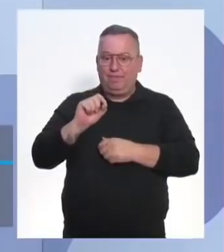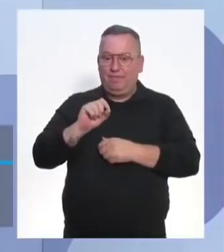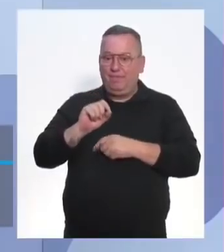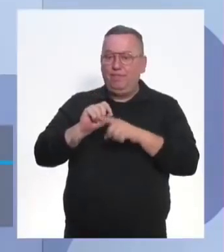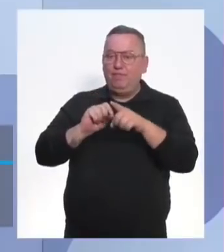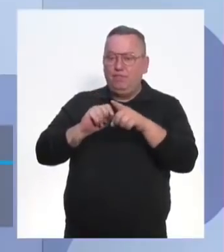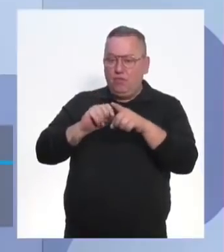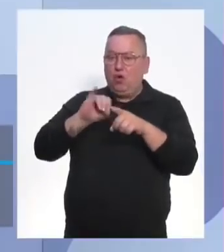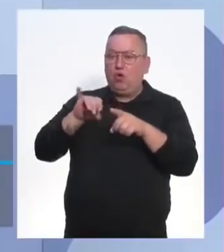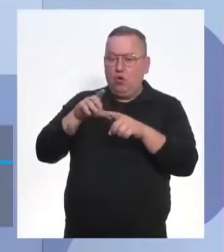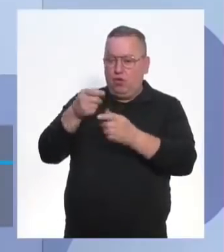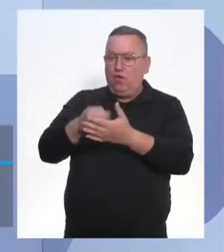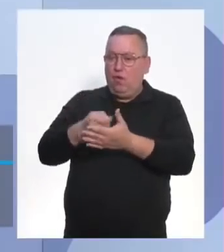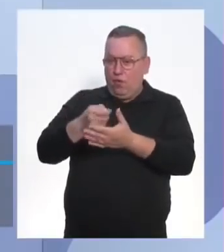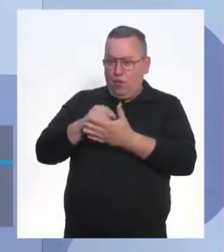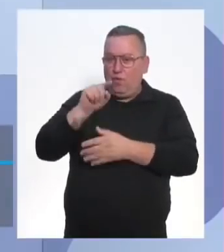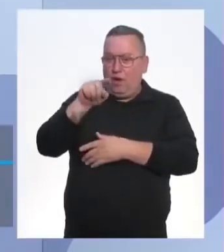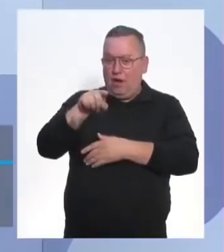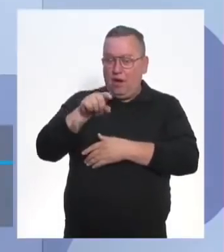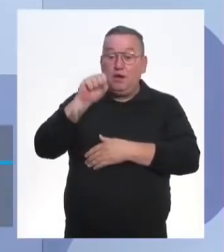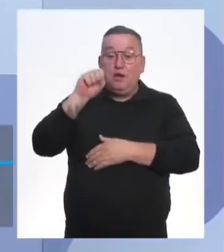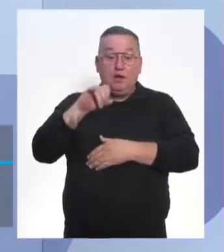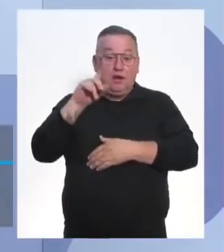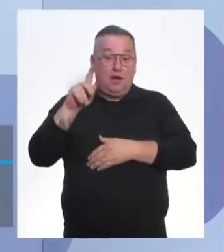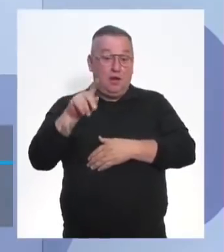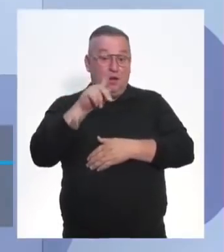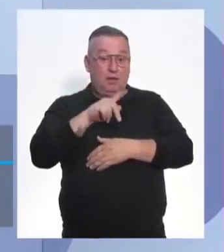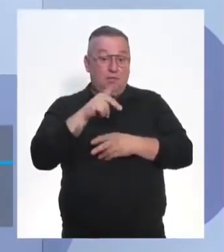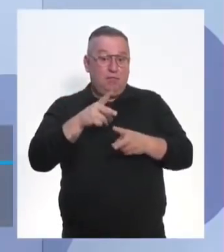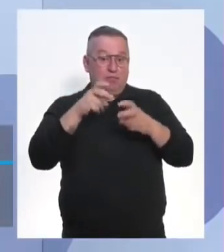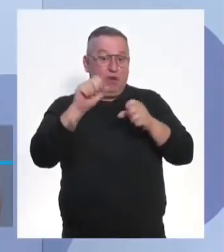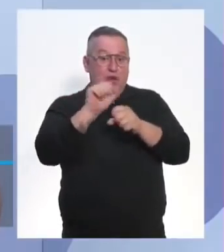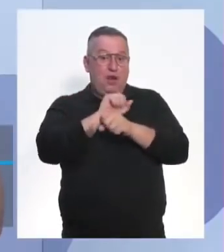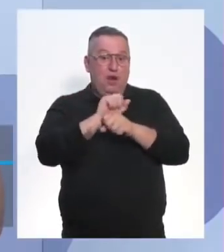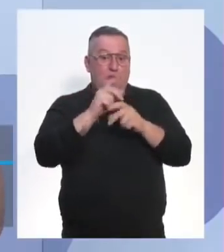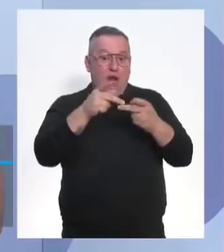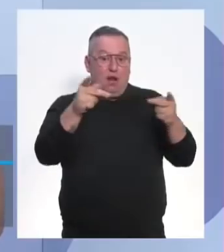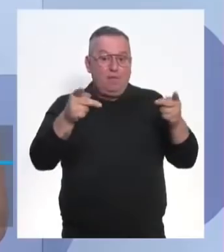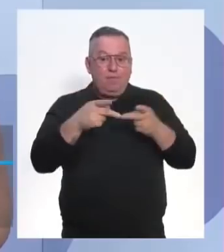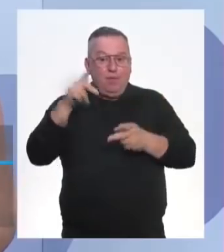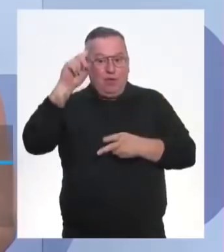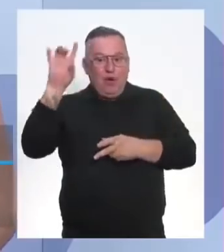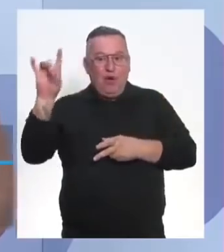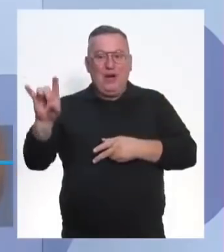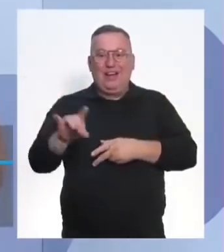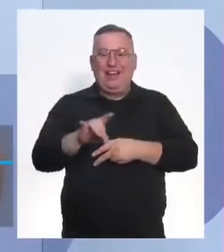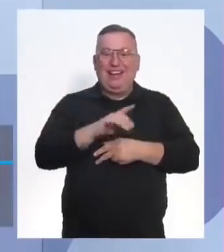vou cobrar isso. Se a professora me notar, eu lavo a louça todo dia.